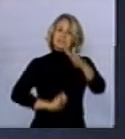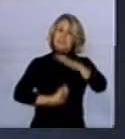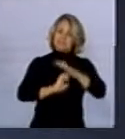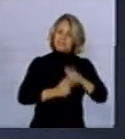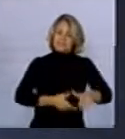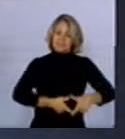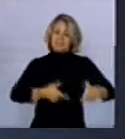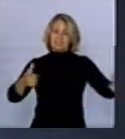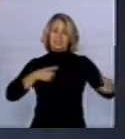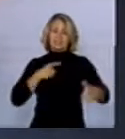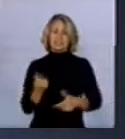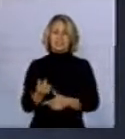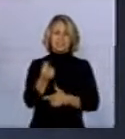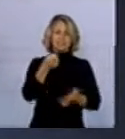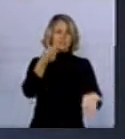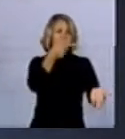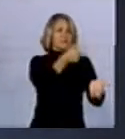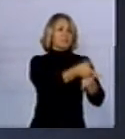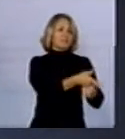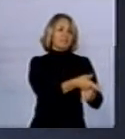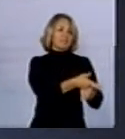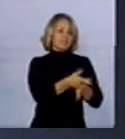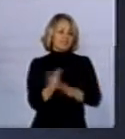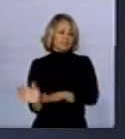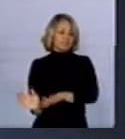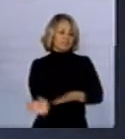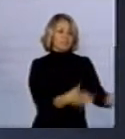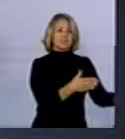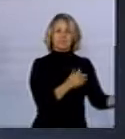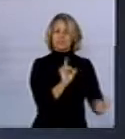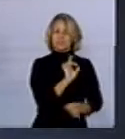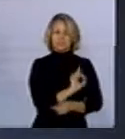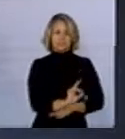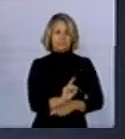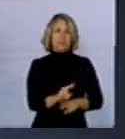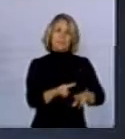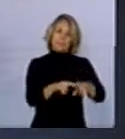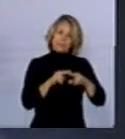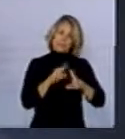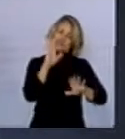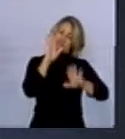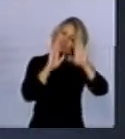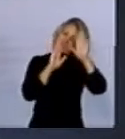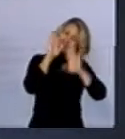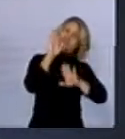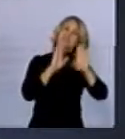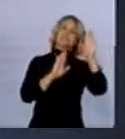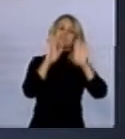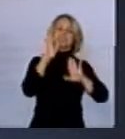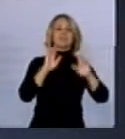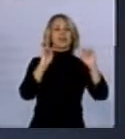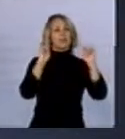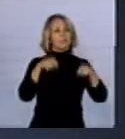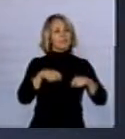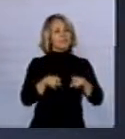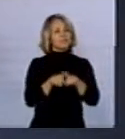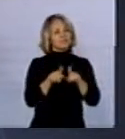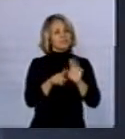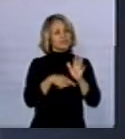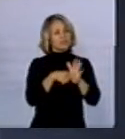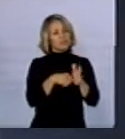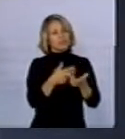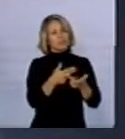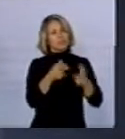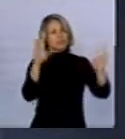boas margens e grande poder econômico e vão as tirar do mercado. Então, a licitação tem nesse aspecto, para além de questões jurídicas, que não devem